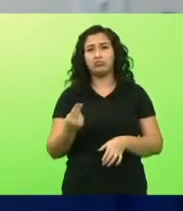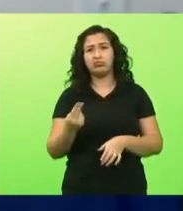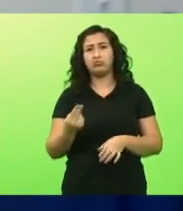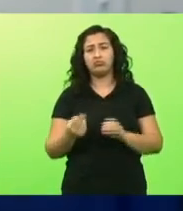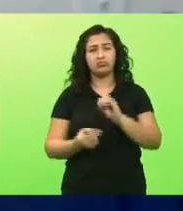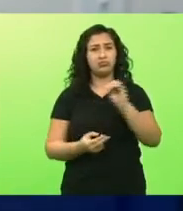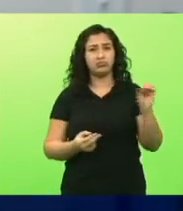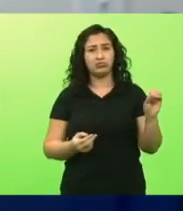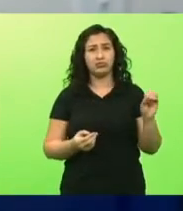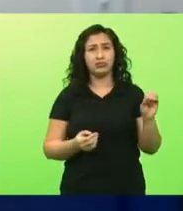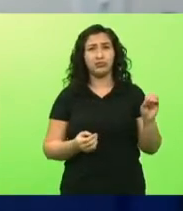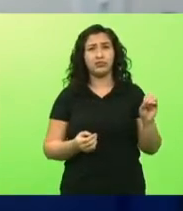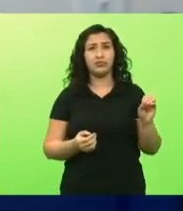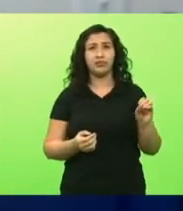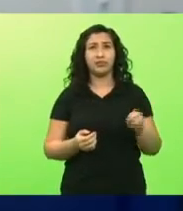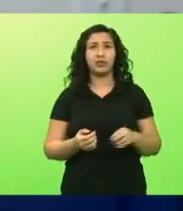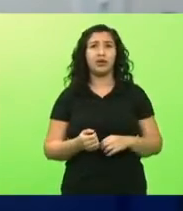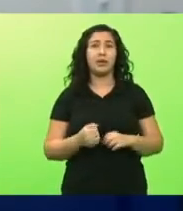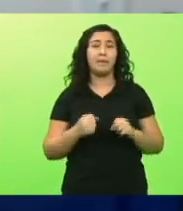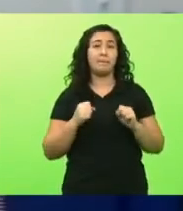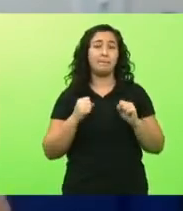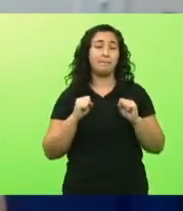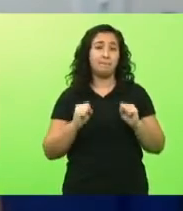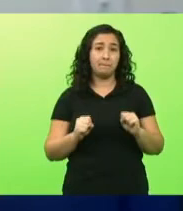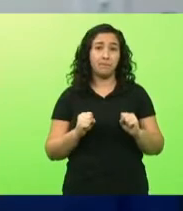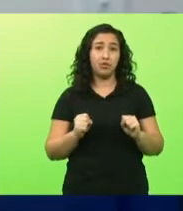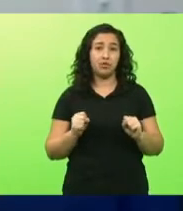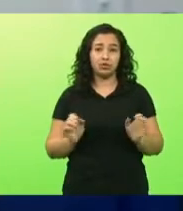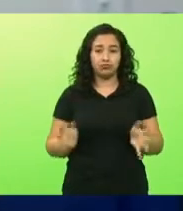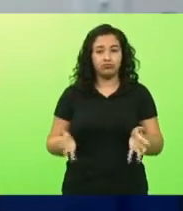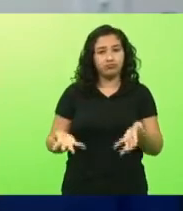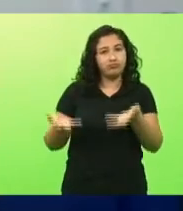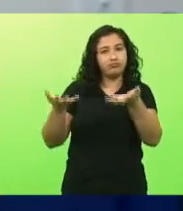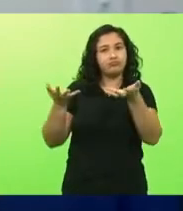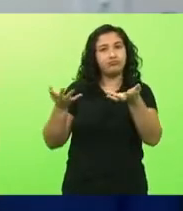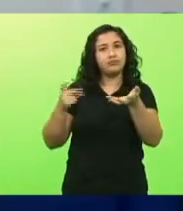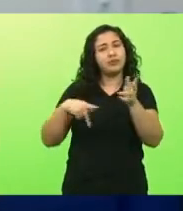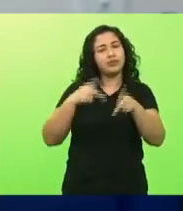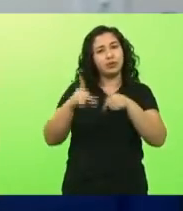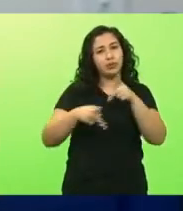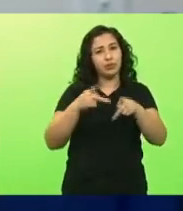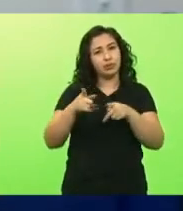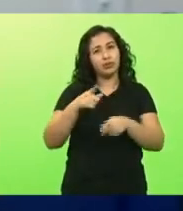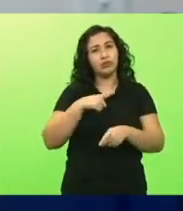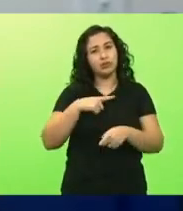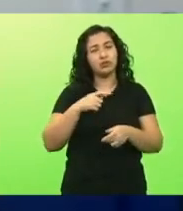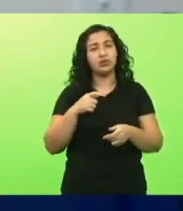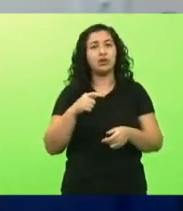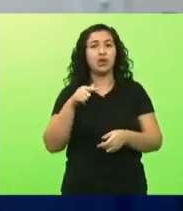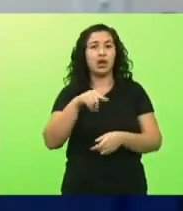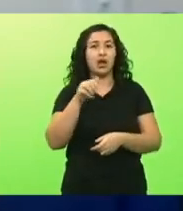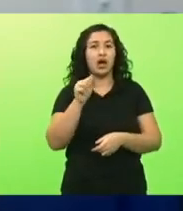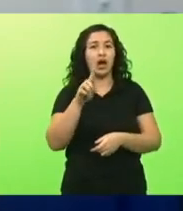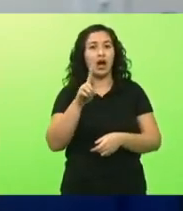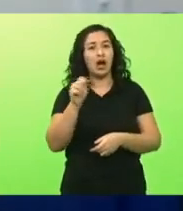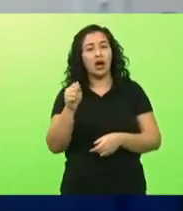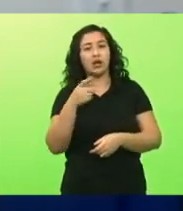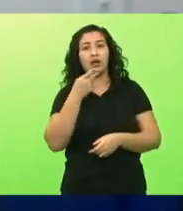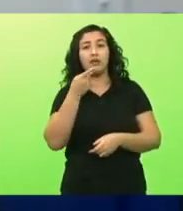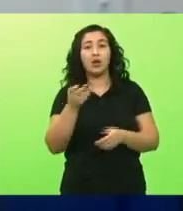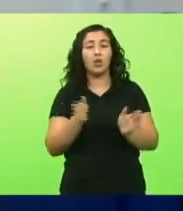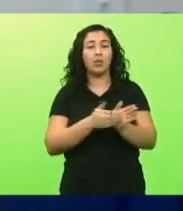para Lages, que possa a gente agregar valor, que o nosso povo tenha, de acordo com a deputada Ada, que muito bem falou,